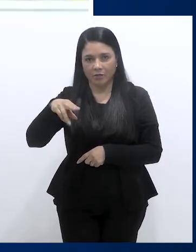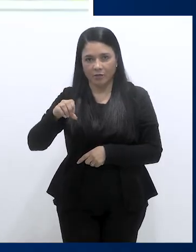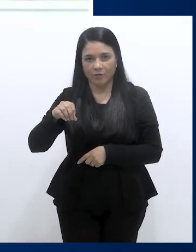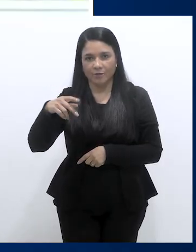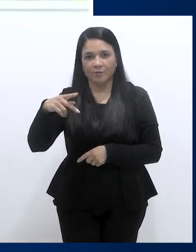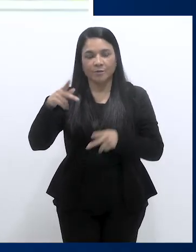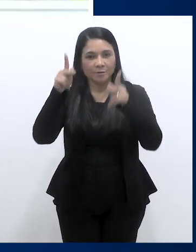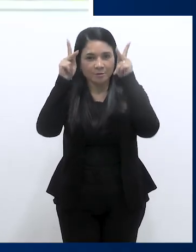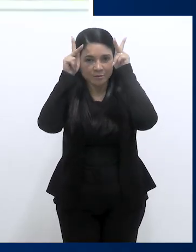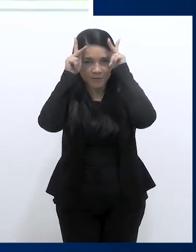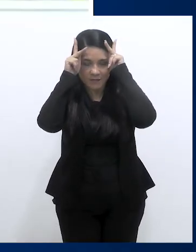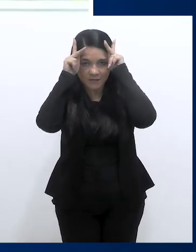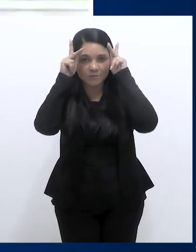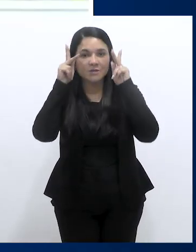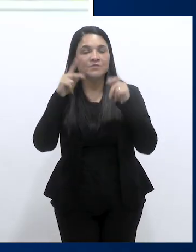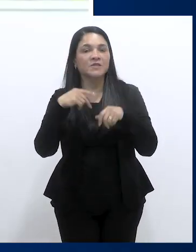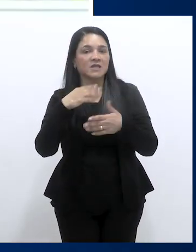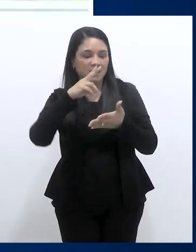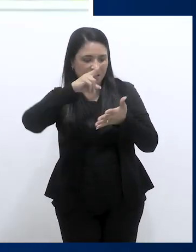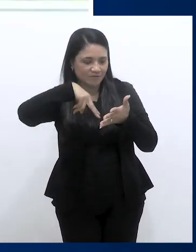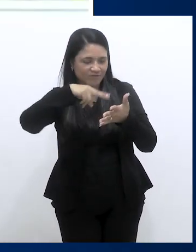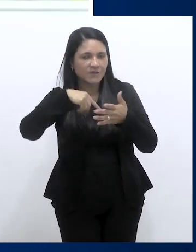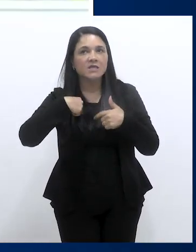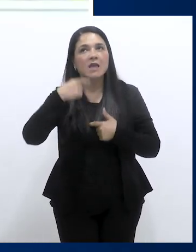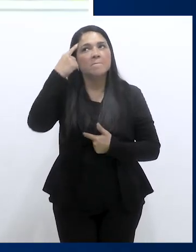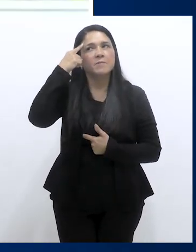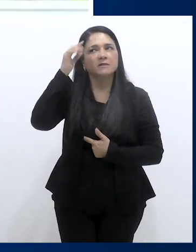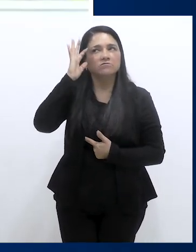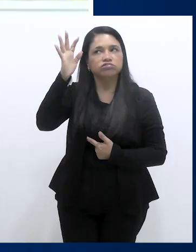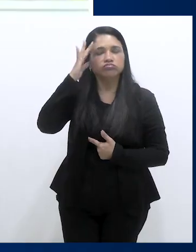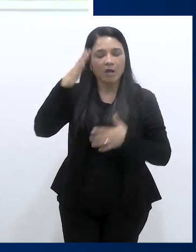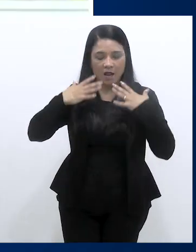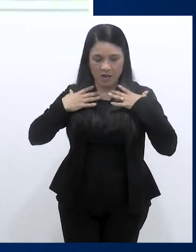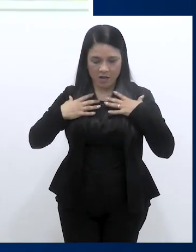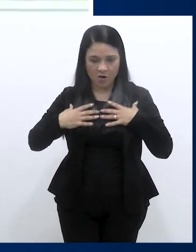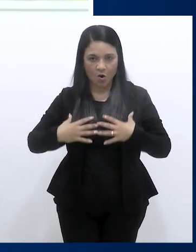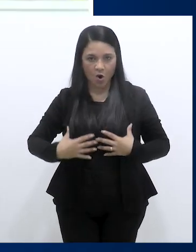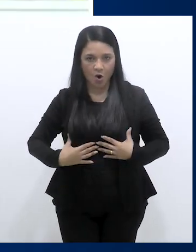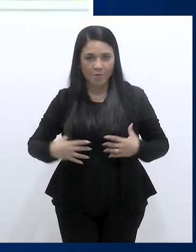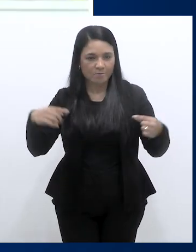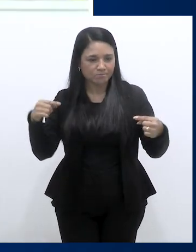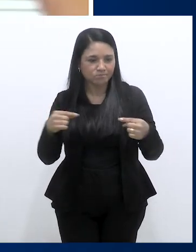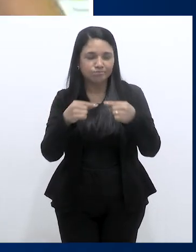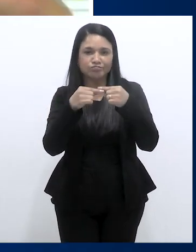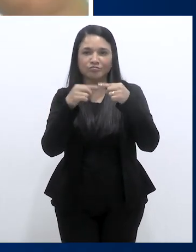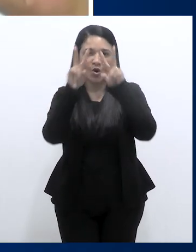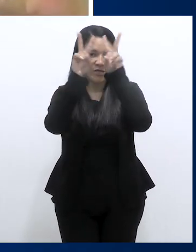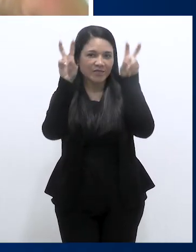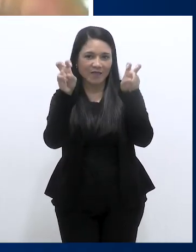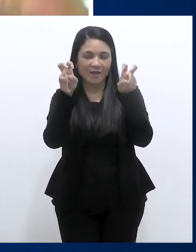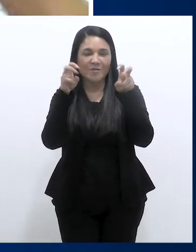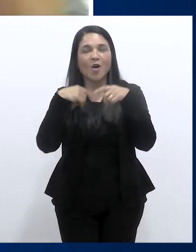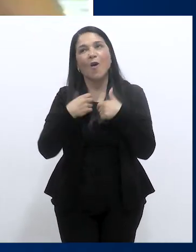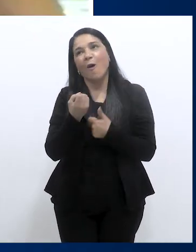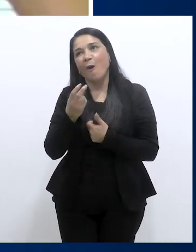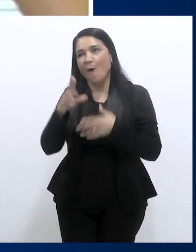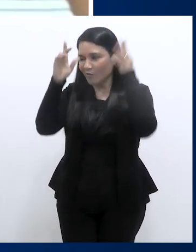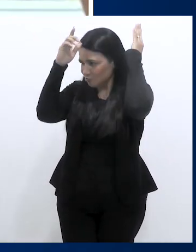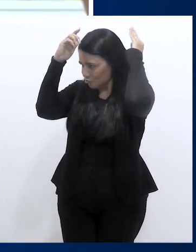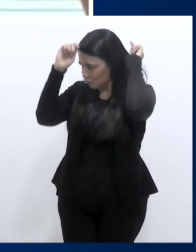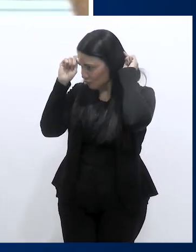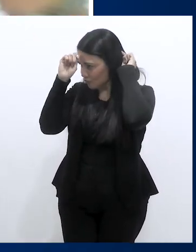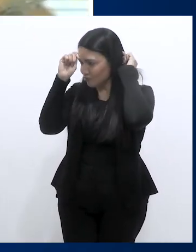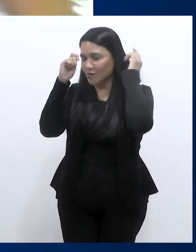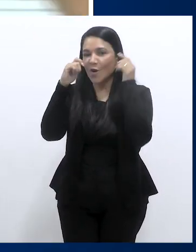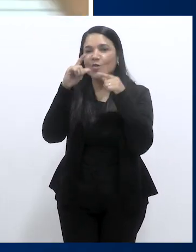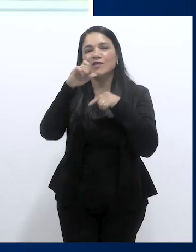pessoa, basicamente, todo mundo ia pensar em ir vestido, como o Pequeno Príncipe, ou usar o chapéu que tem